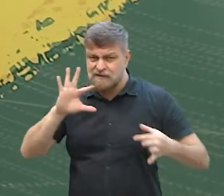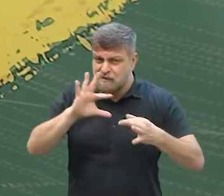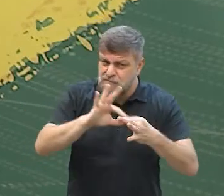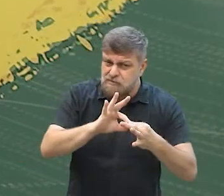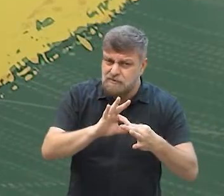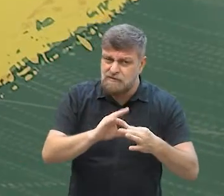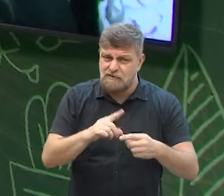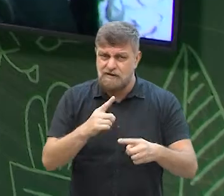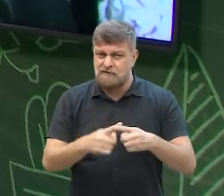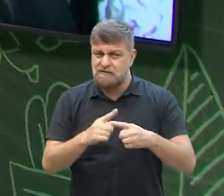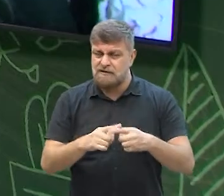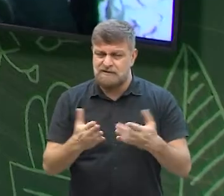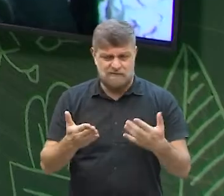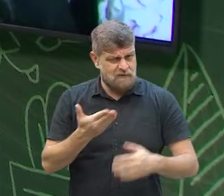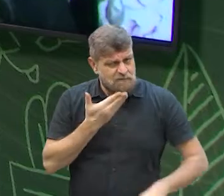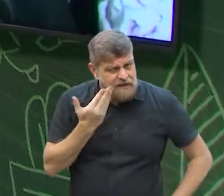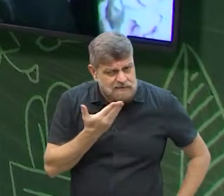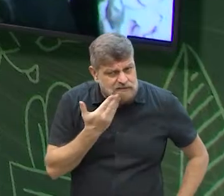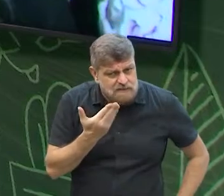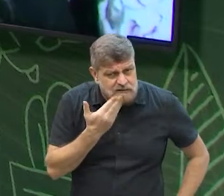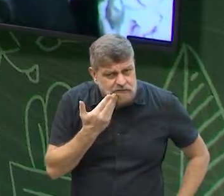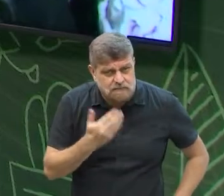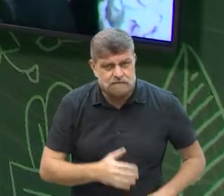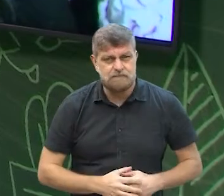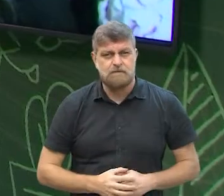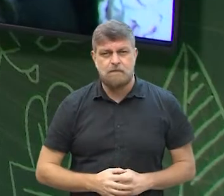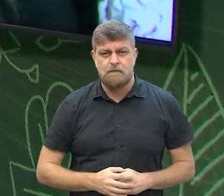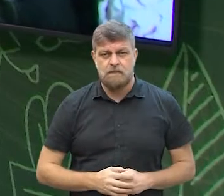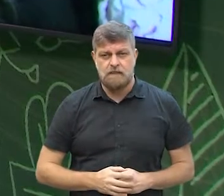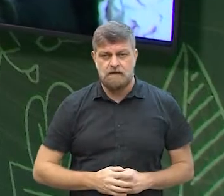negócio assim muito fácil não, né?